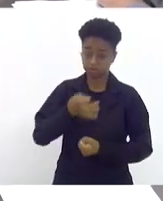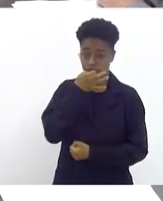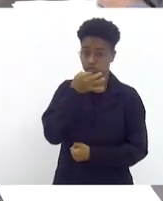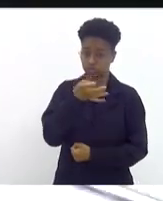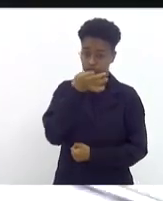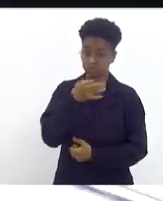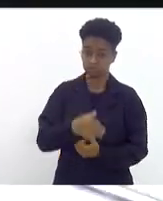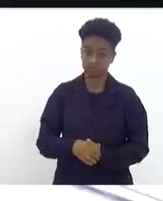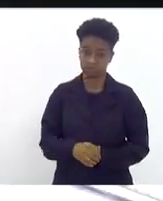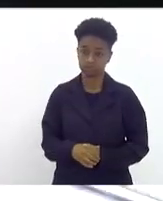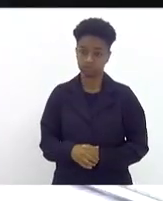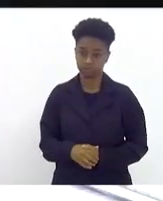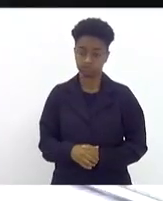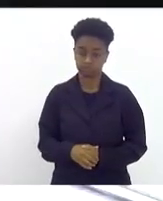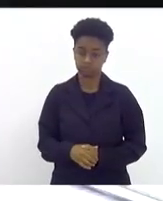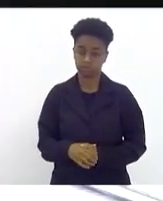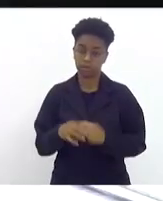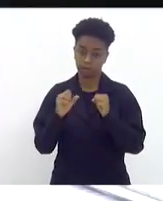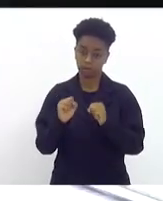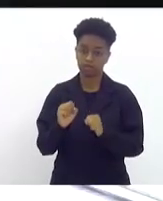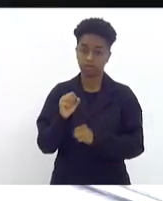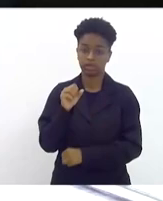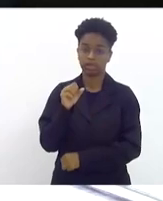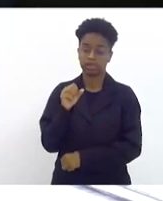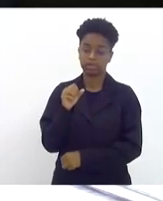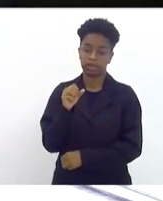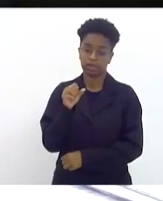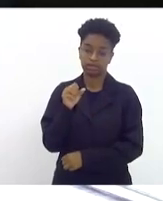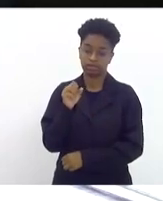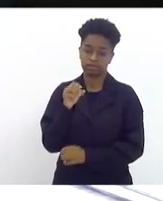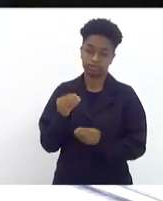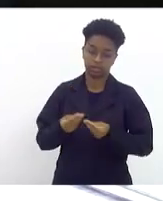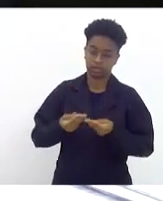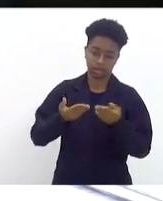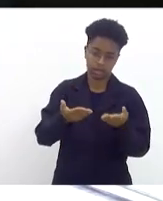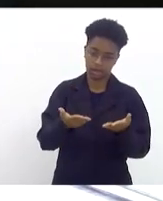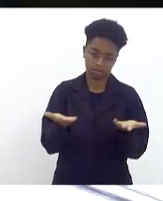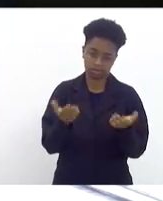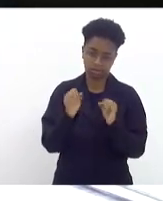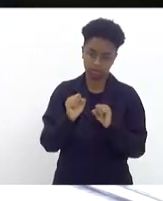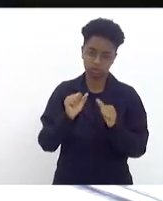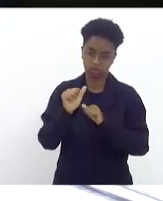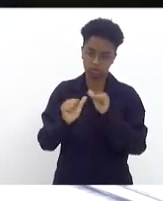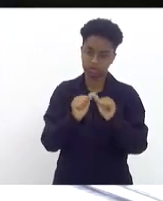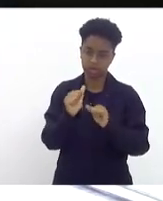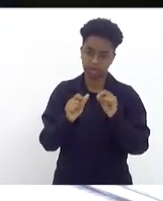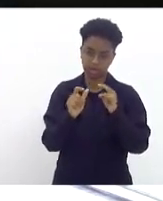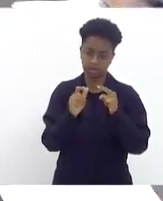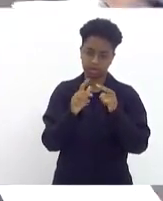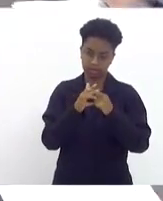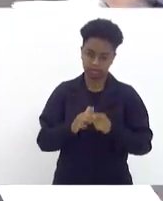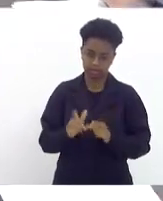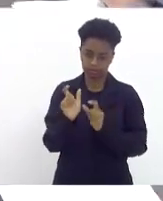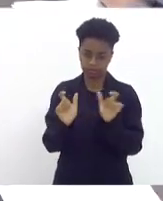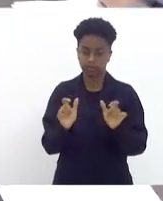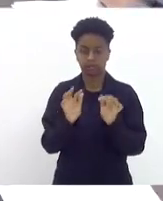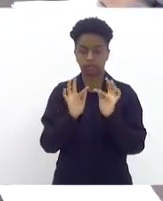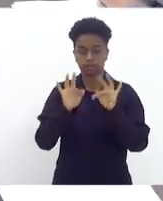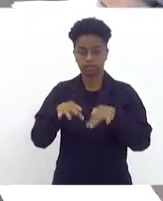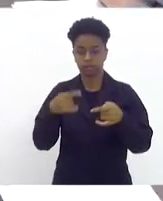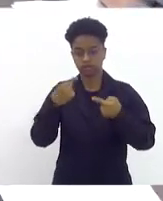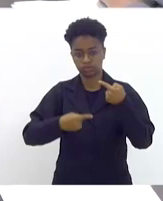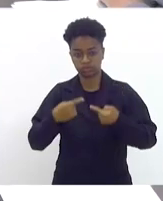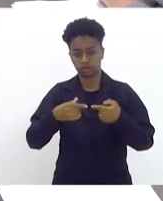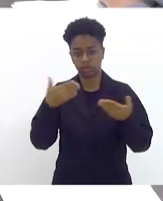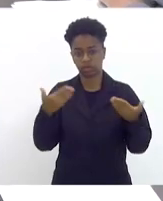ser em vez de ser destinará poderá destinar Então vamos votar encerrar na discussão